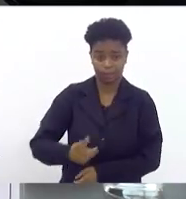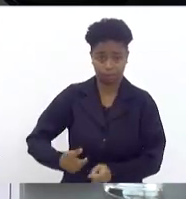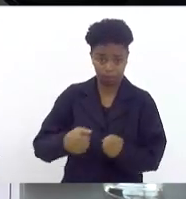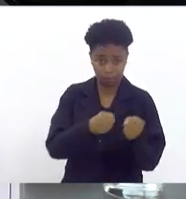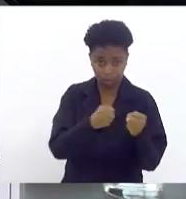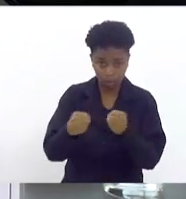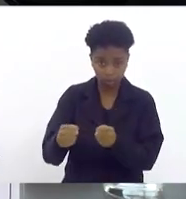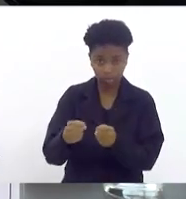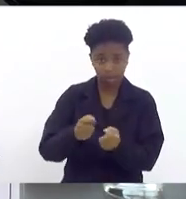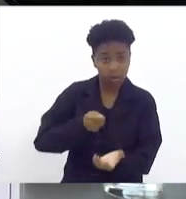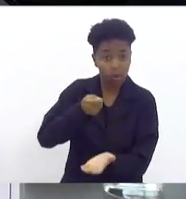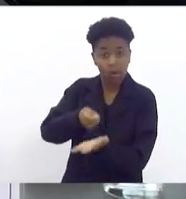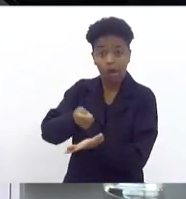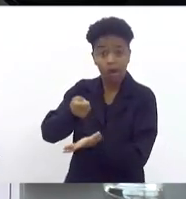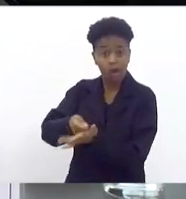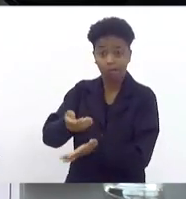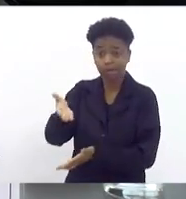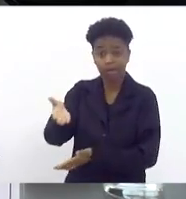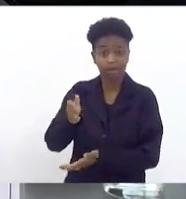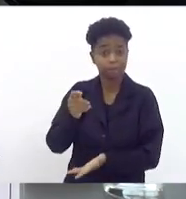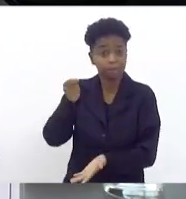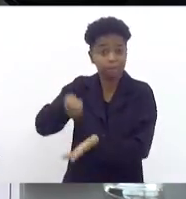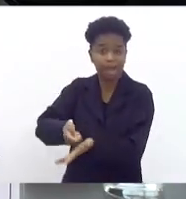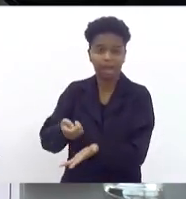estão impondo custos ao poder público.